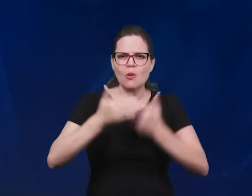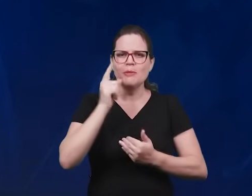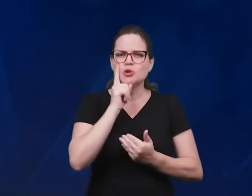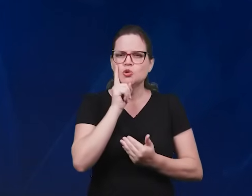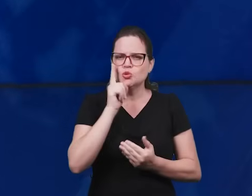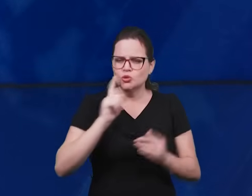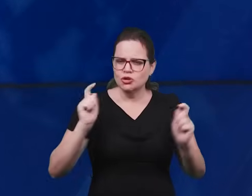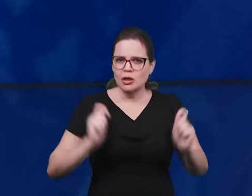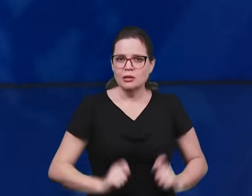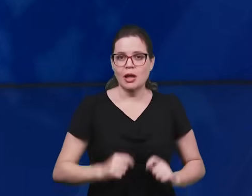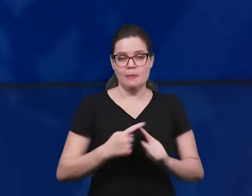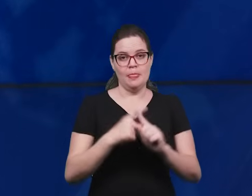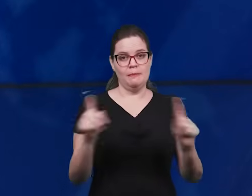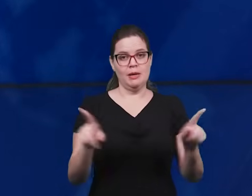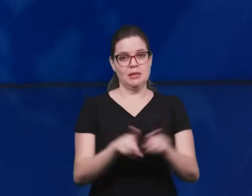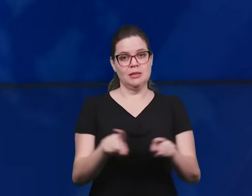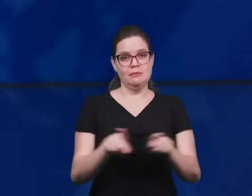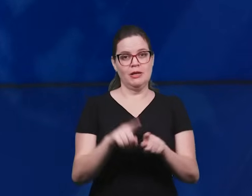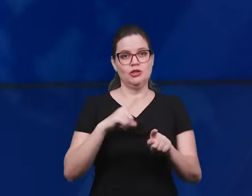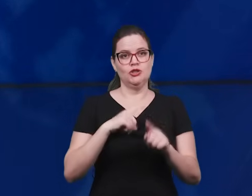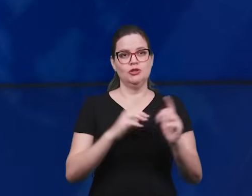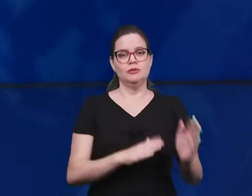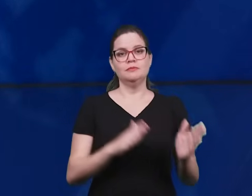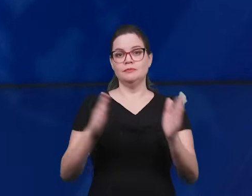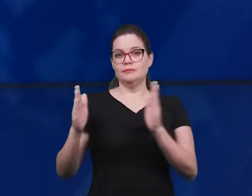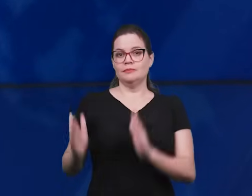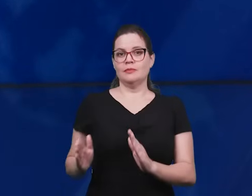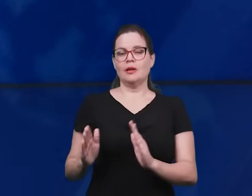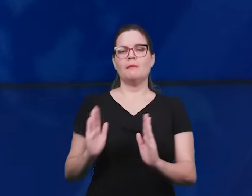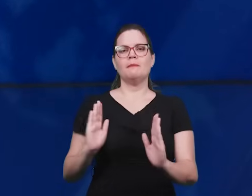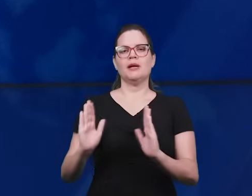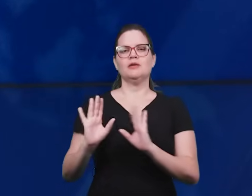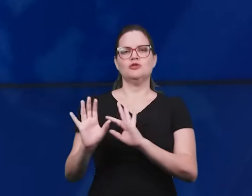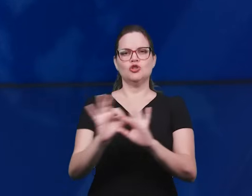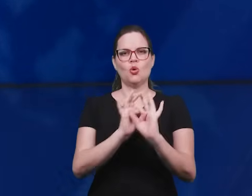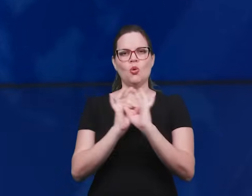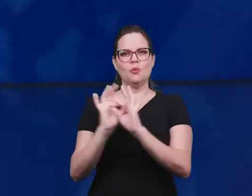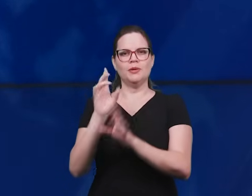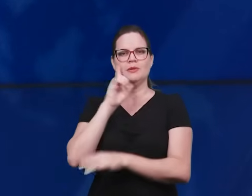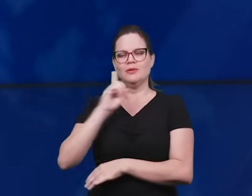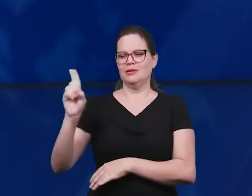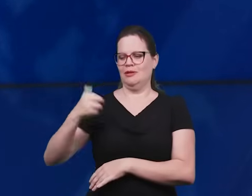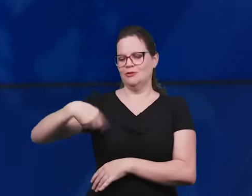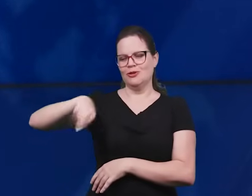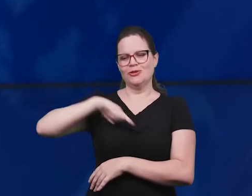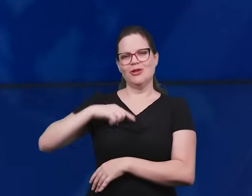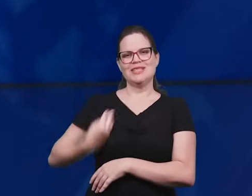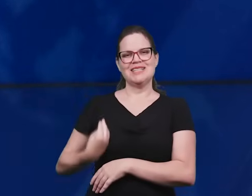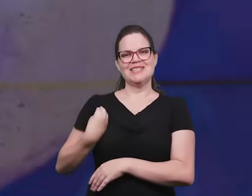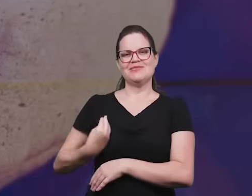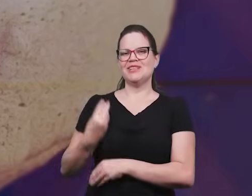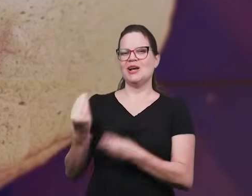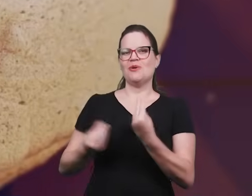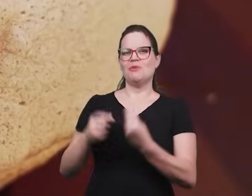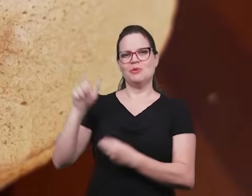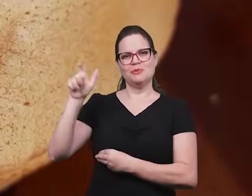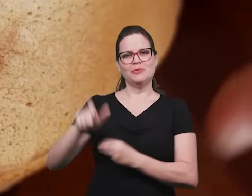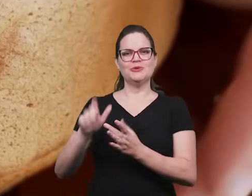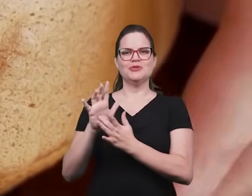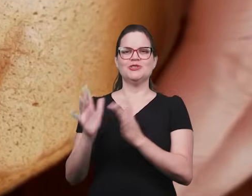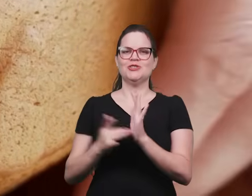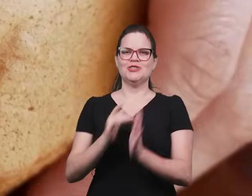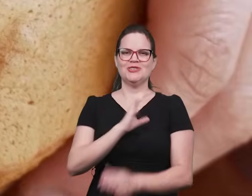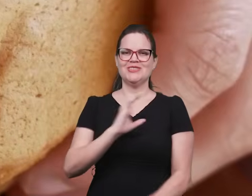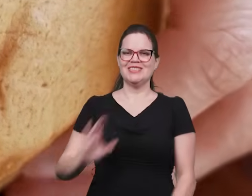dias. Por outro lado, o mesmo momento de comunhão diária de Deus conosco, por meio do Senhor Jesus,